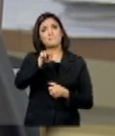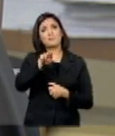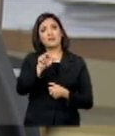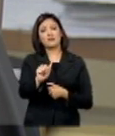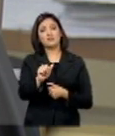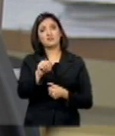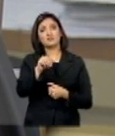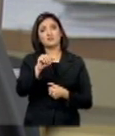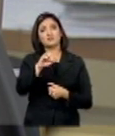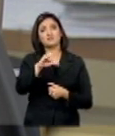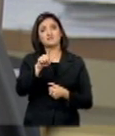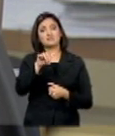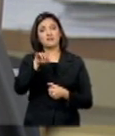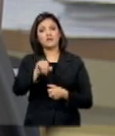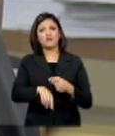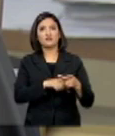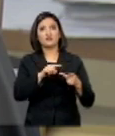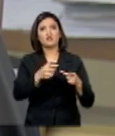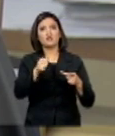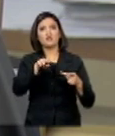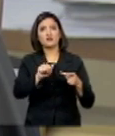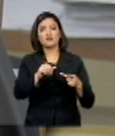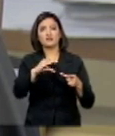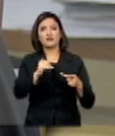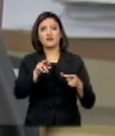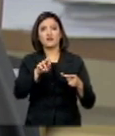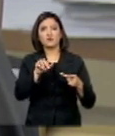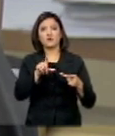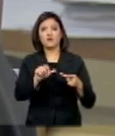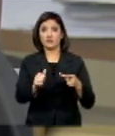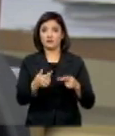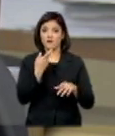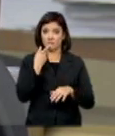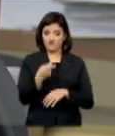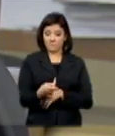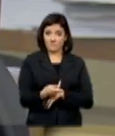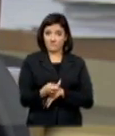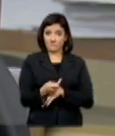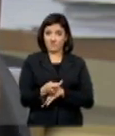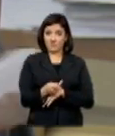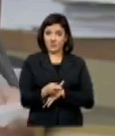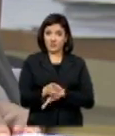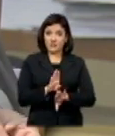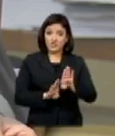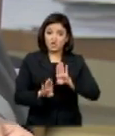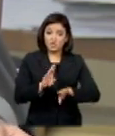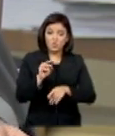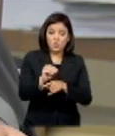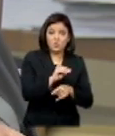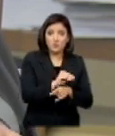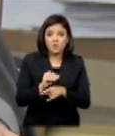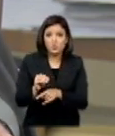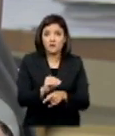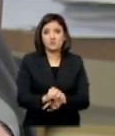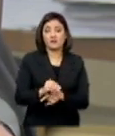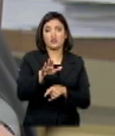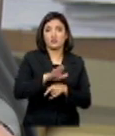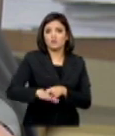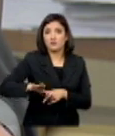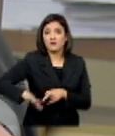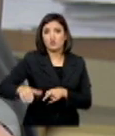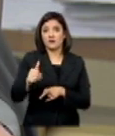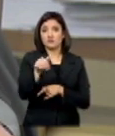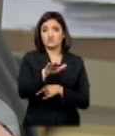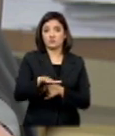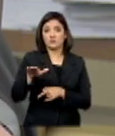brochado teixeira defende que o tratamento dado ao menor na constituinte foi preponderantemente como sujeito